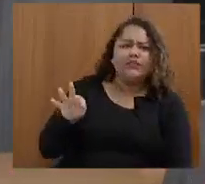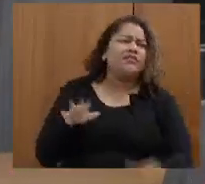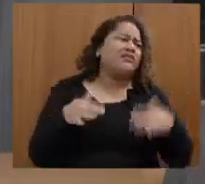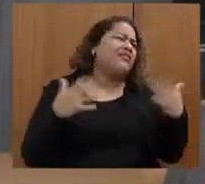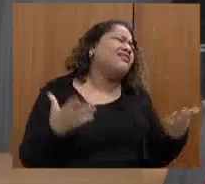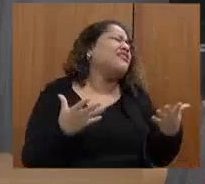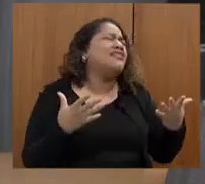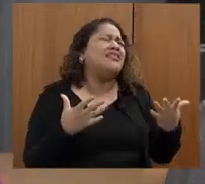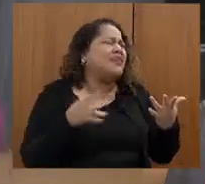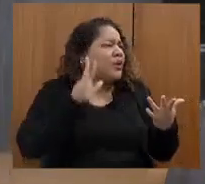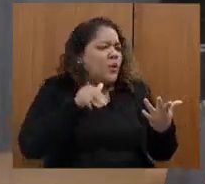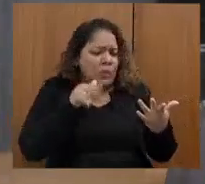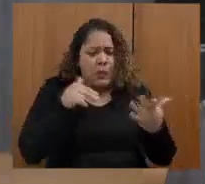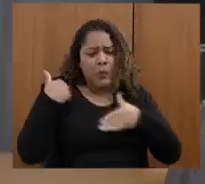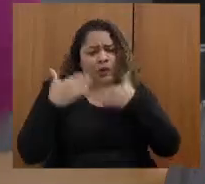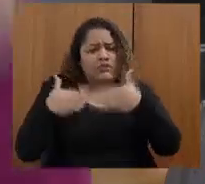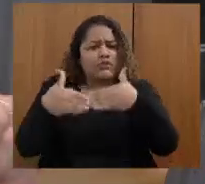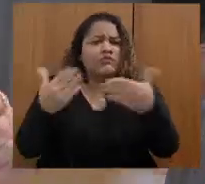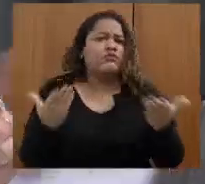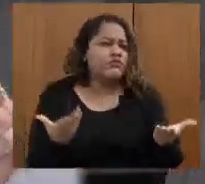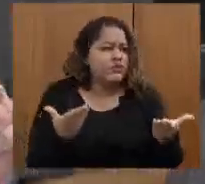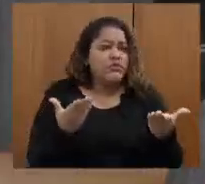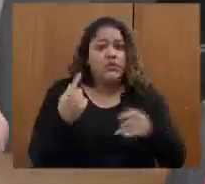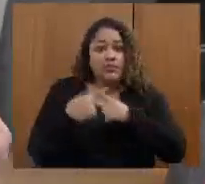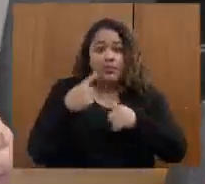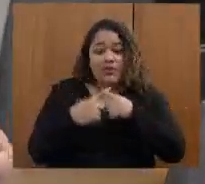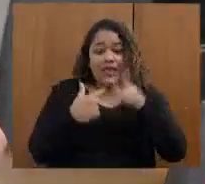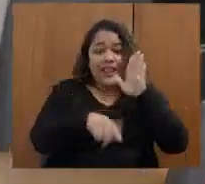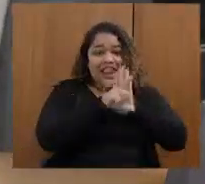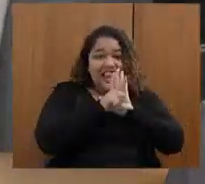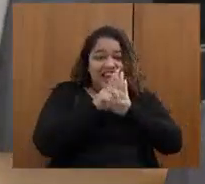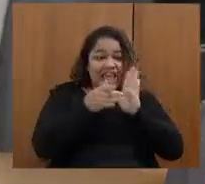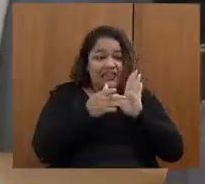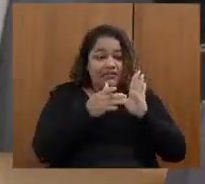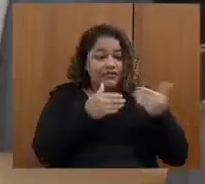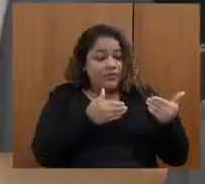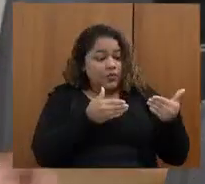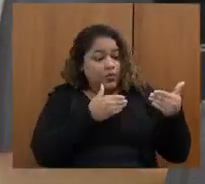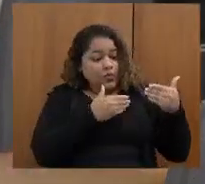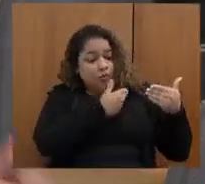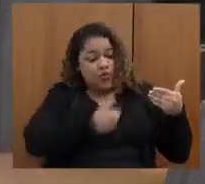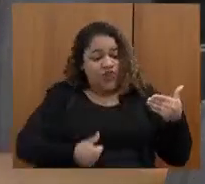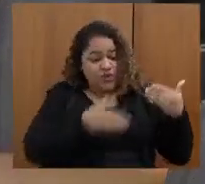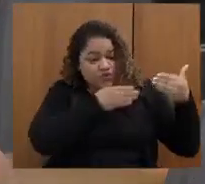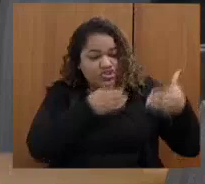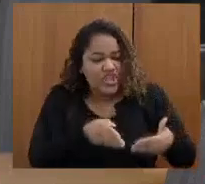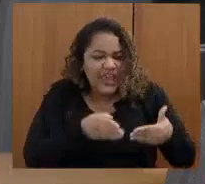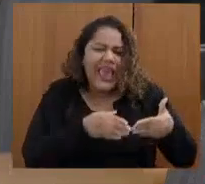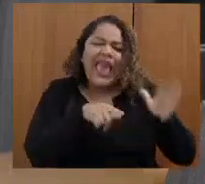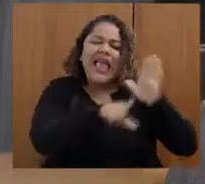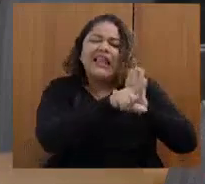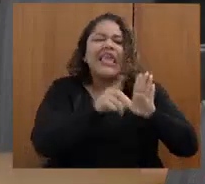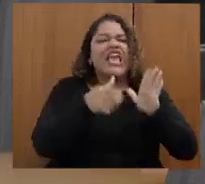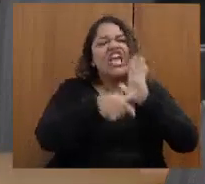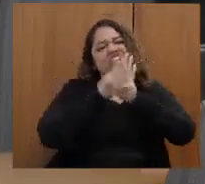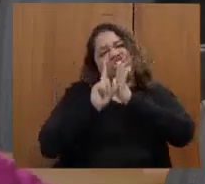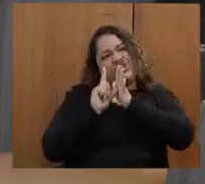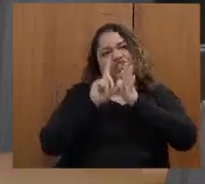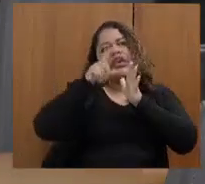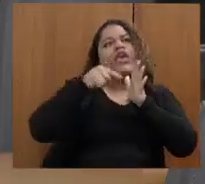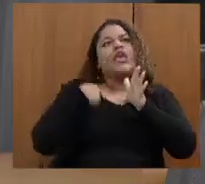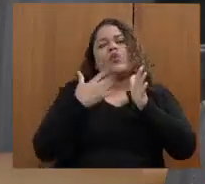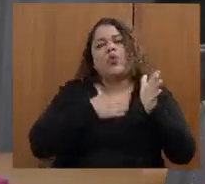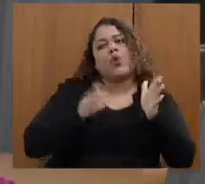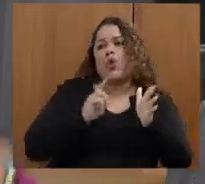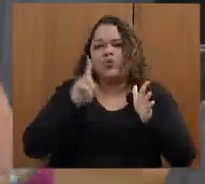o governo que chega é contra a lei do governo anterior aí a gente sempre vai ficar lutando por constitucionalidades ou em